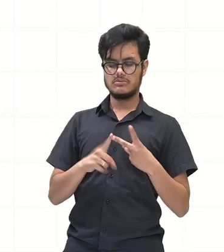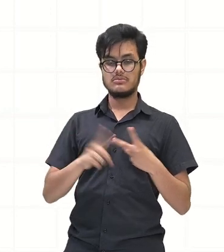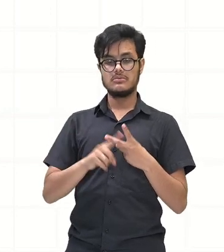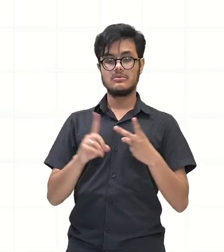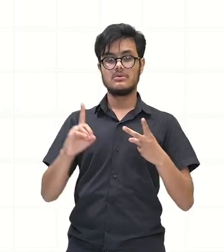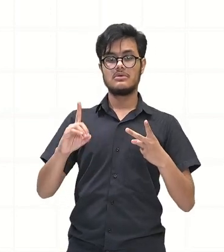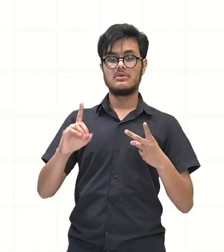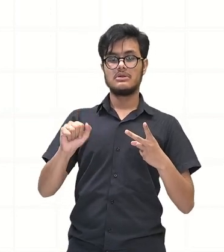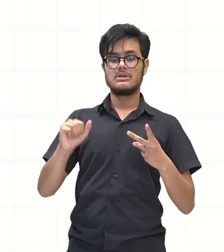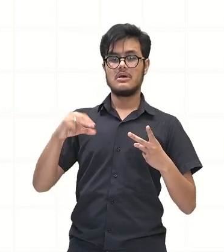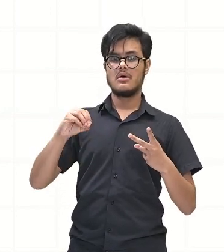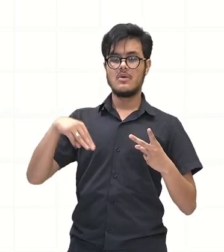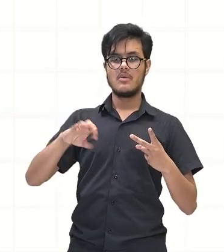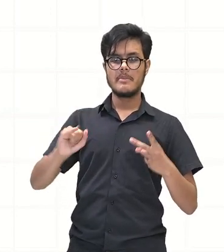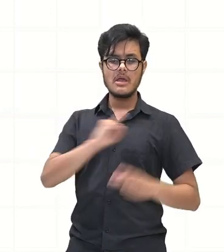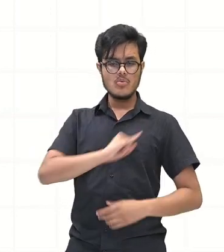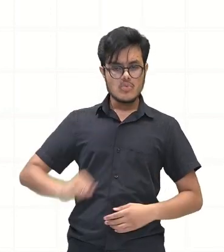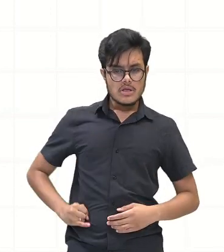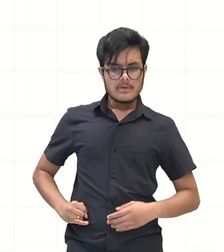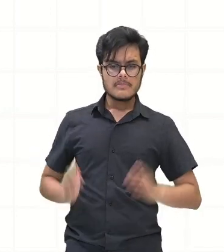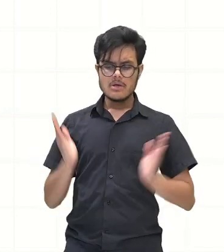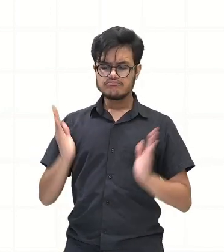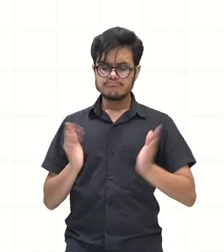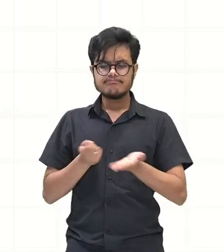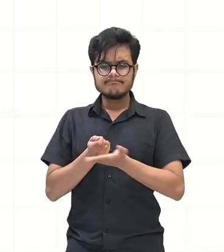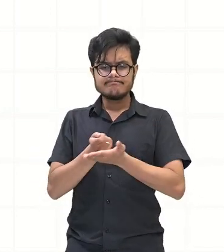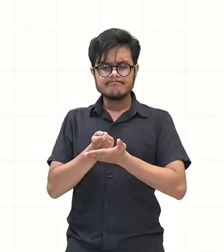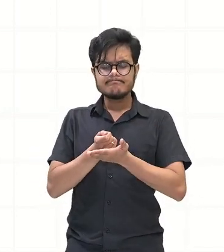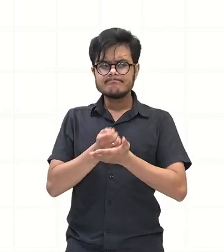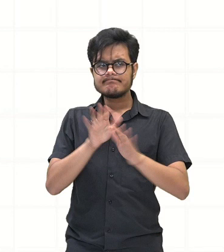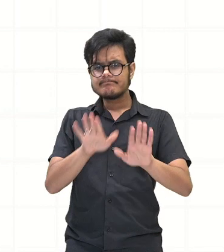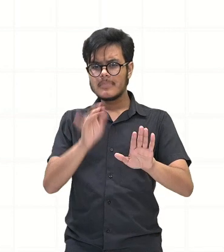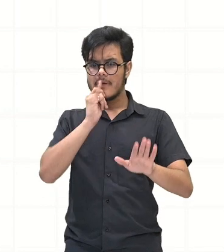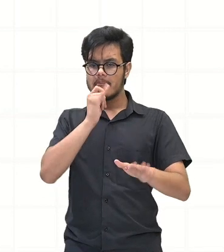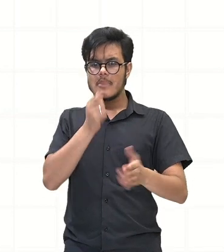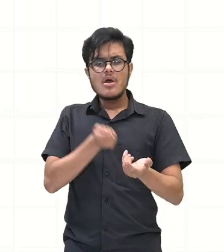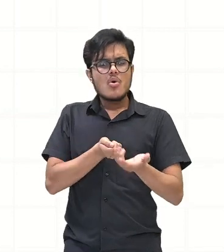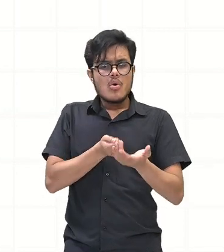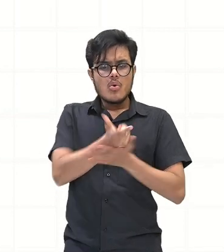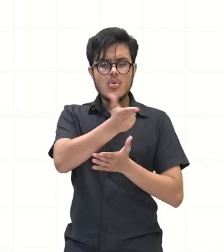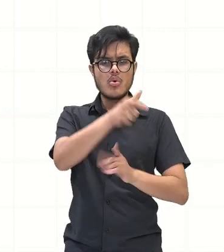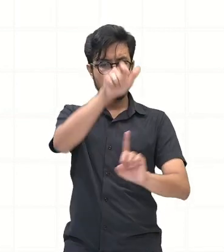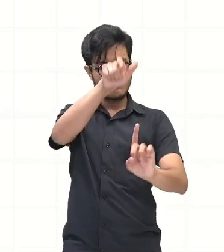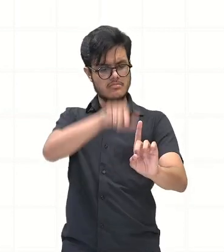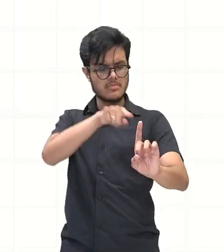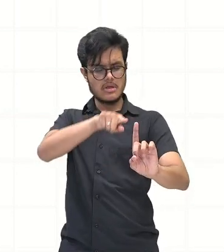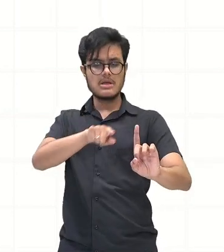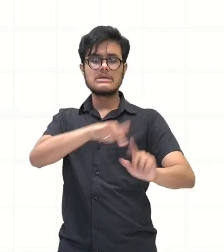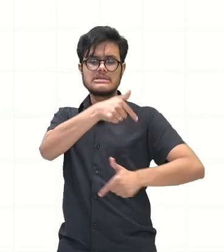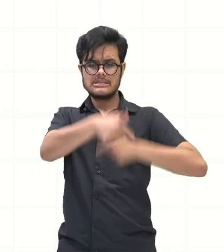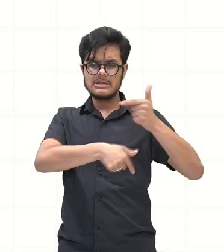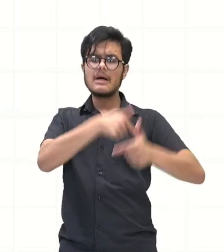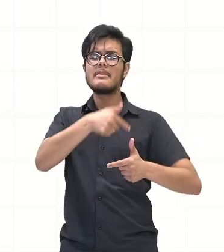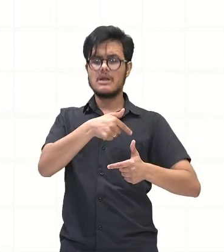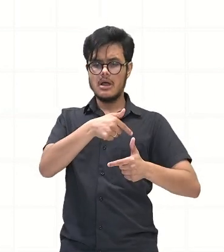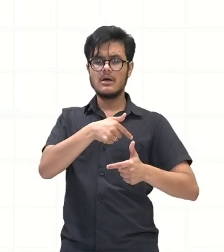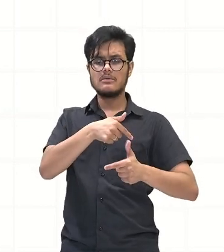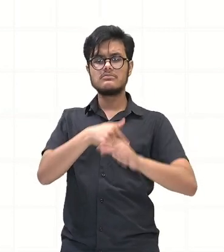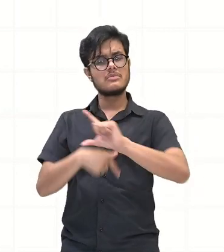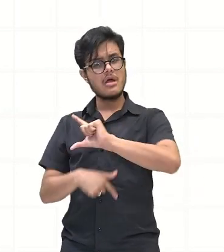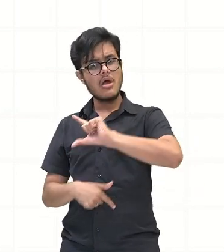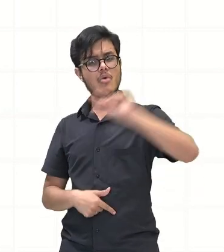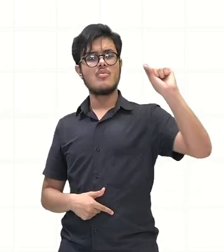a investir justamente na aquisição de pessoas para irem, né, para